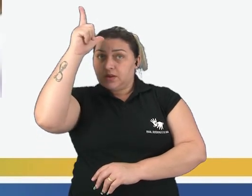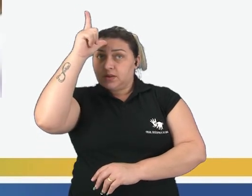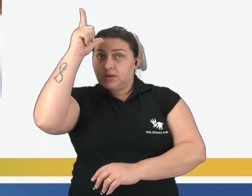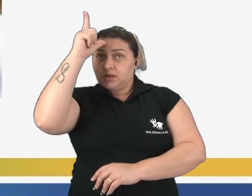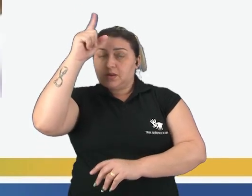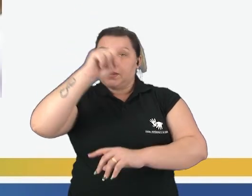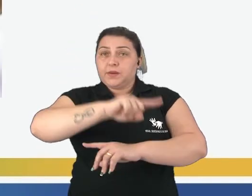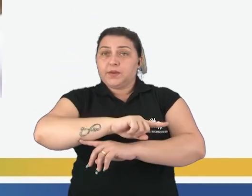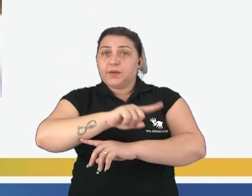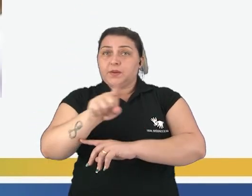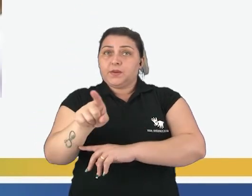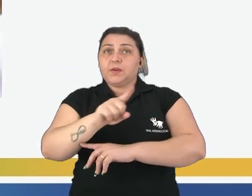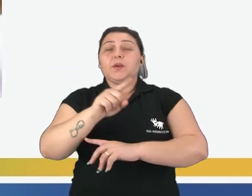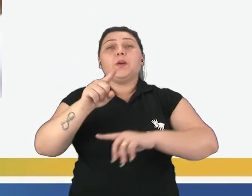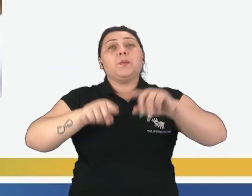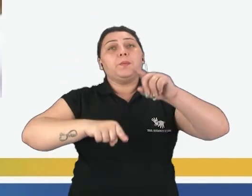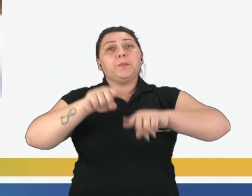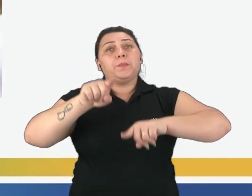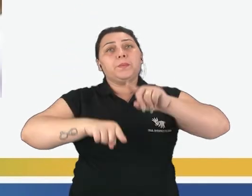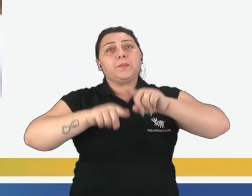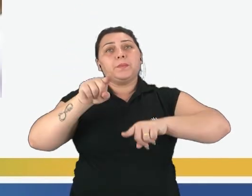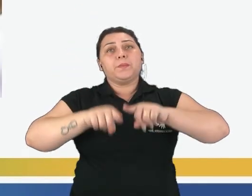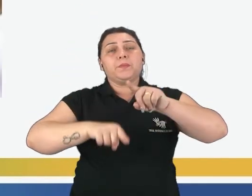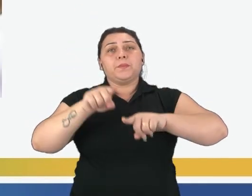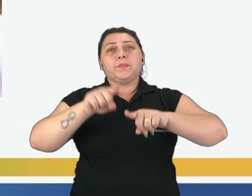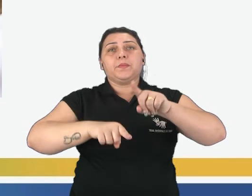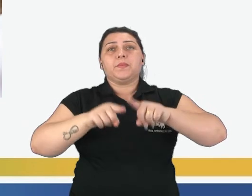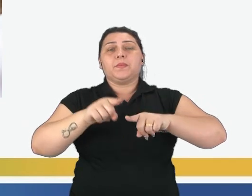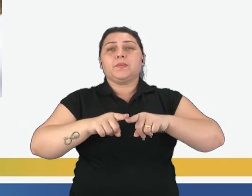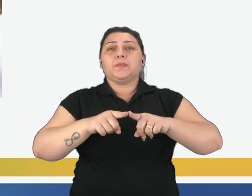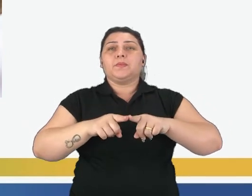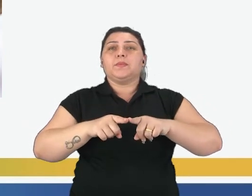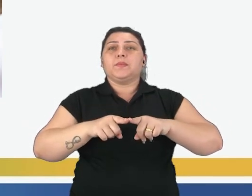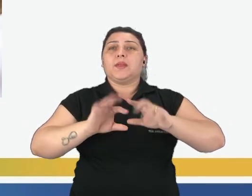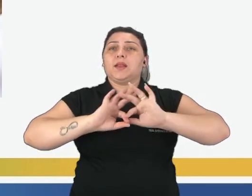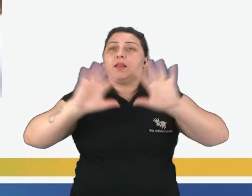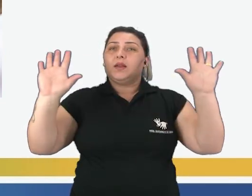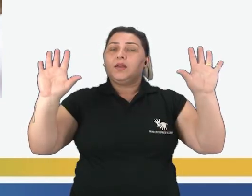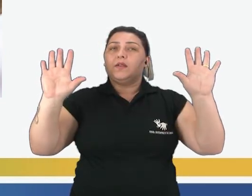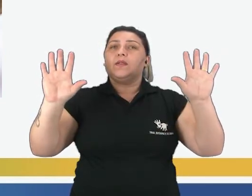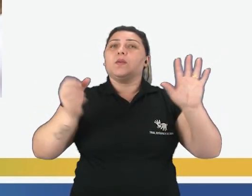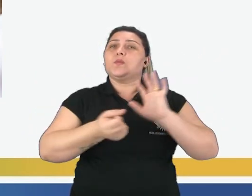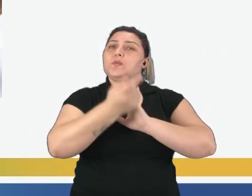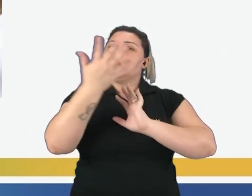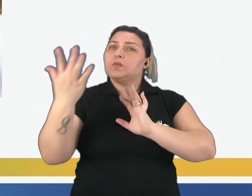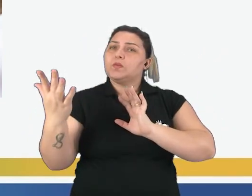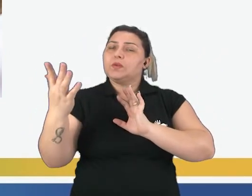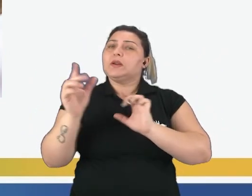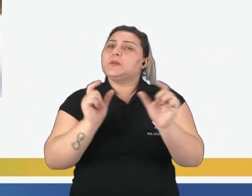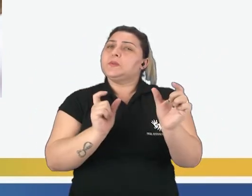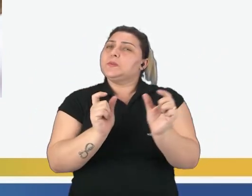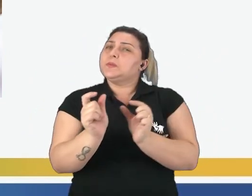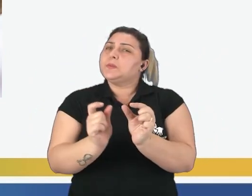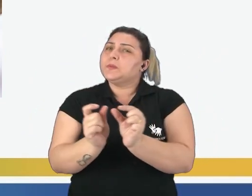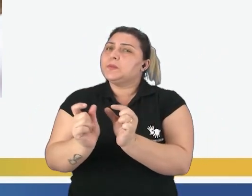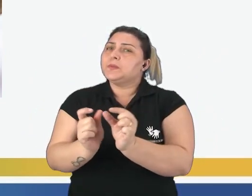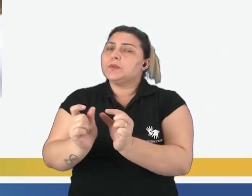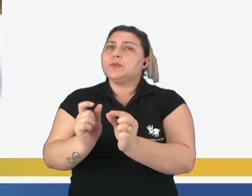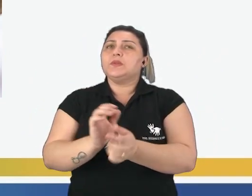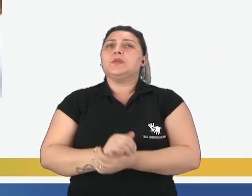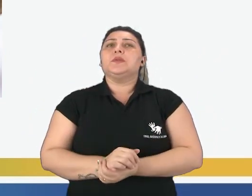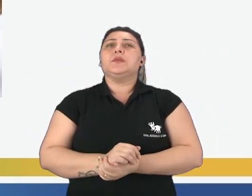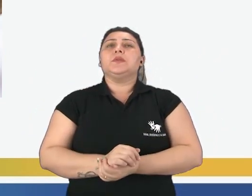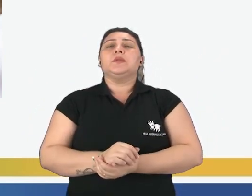radiação em objetos ao ar livre, né? Então ele contava ali a quantidade de partículas